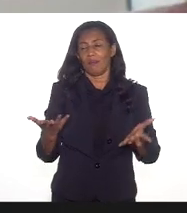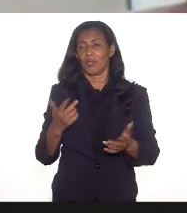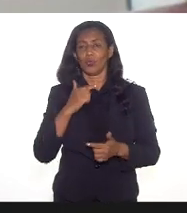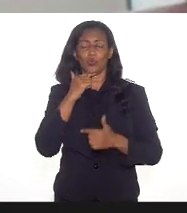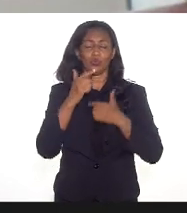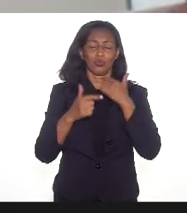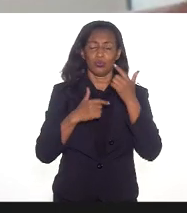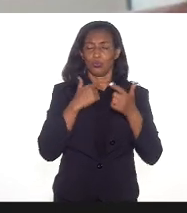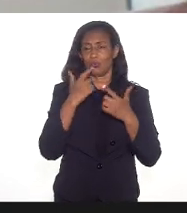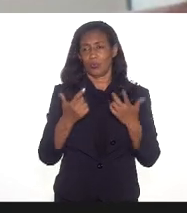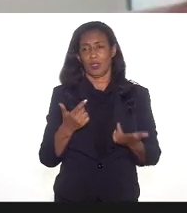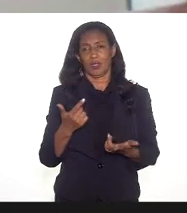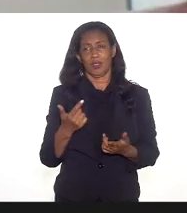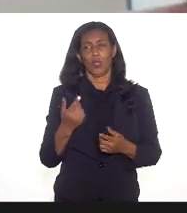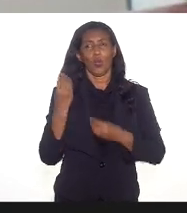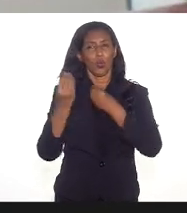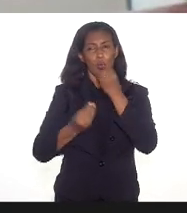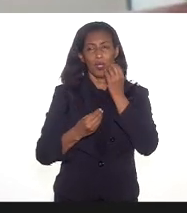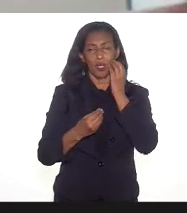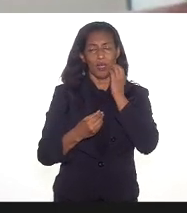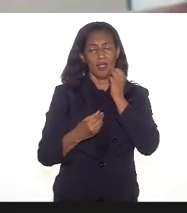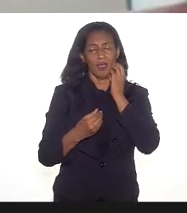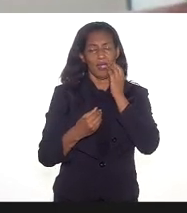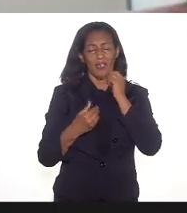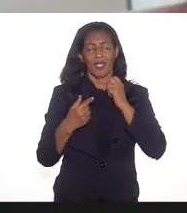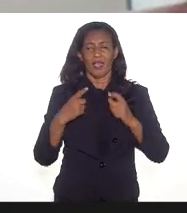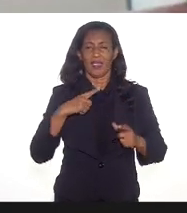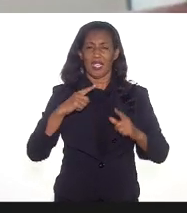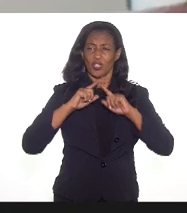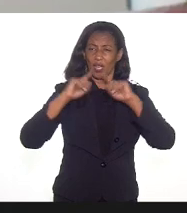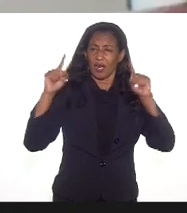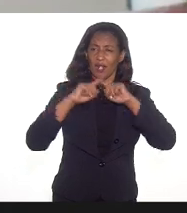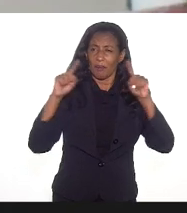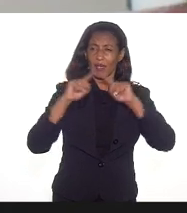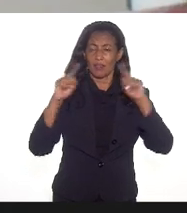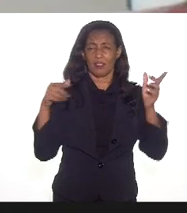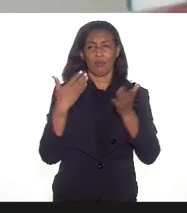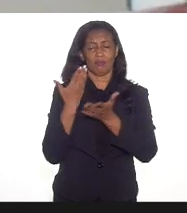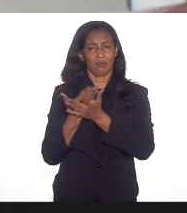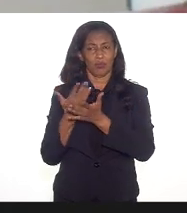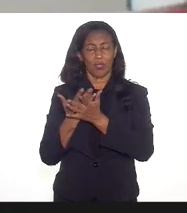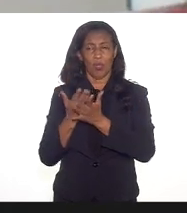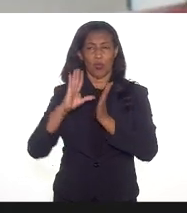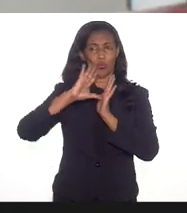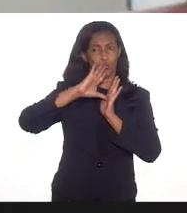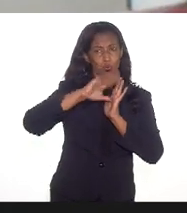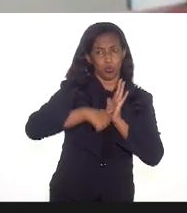Né? O que a gente tem recebido de denúncia é isso, é que furtos,